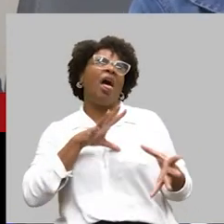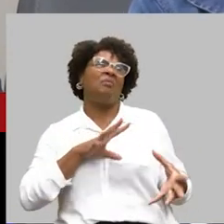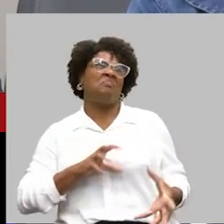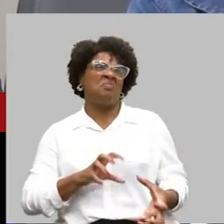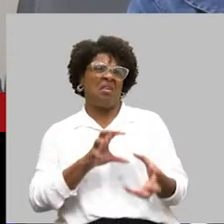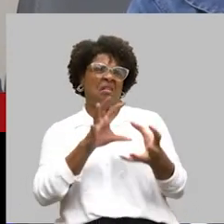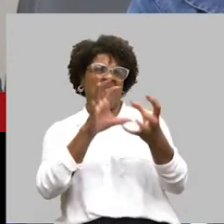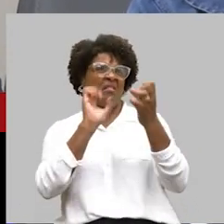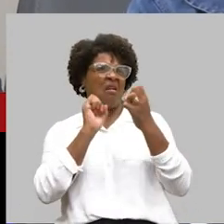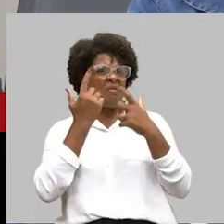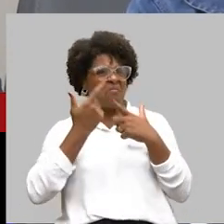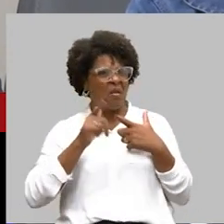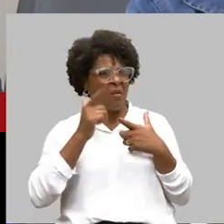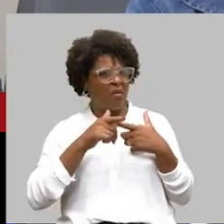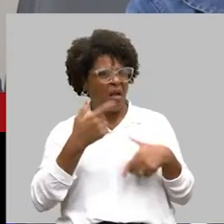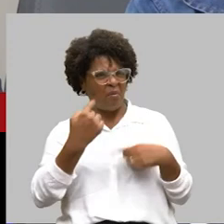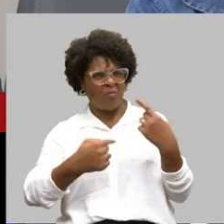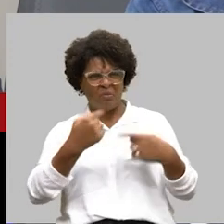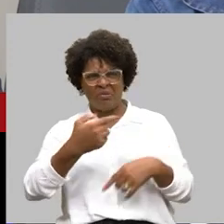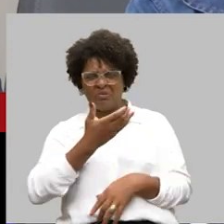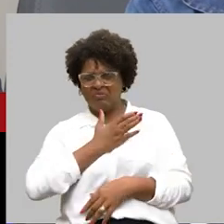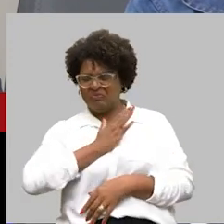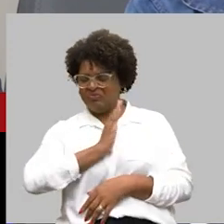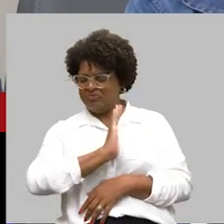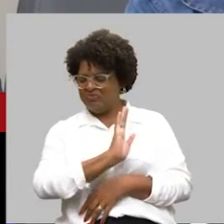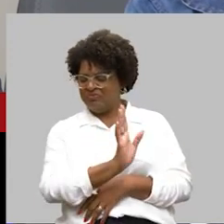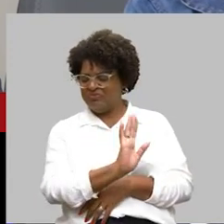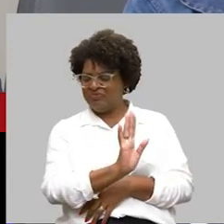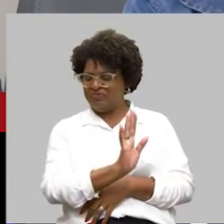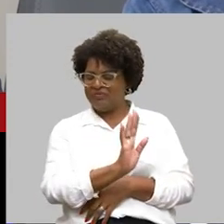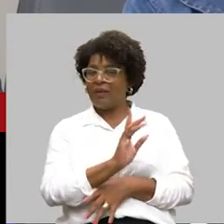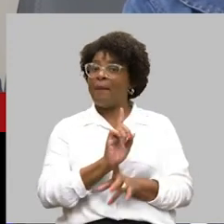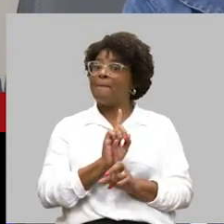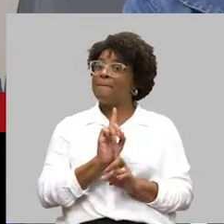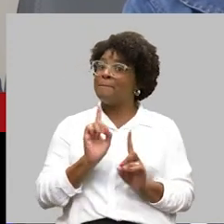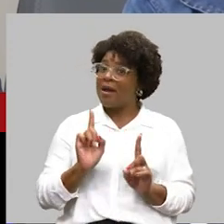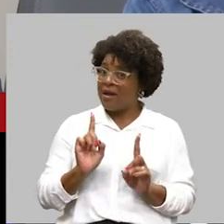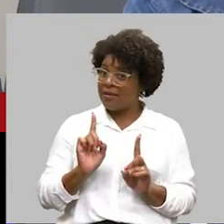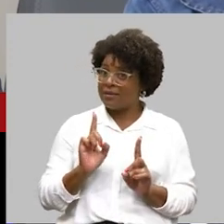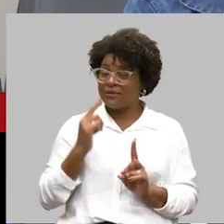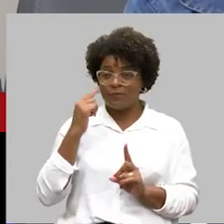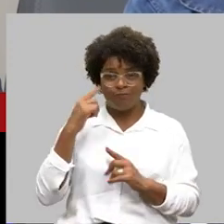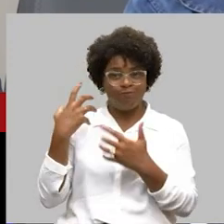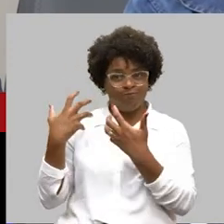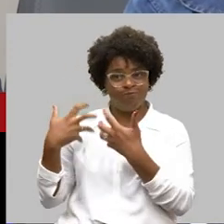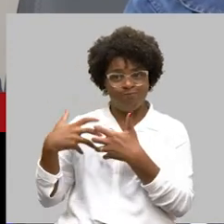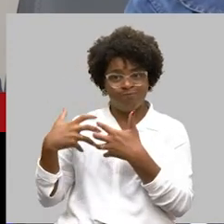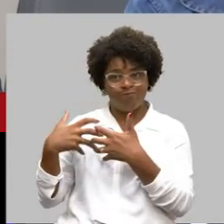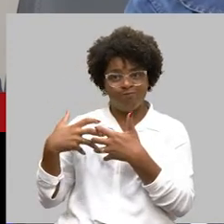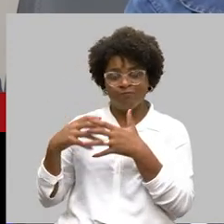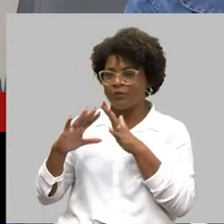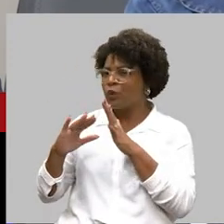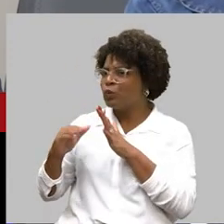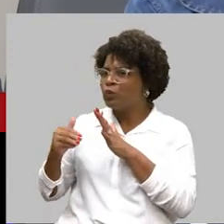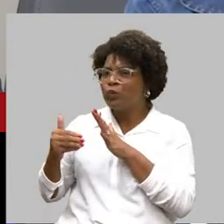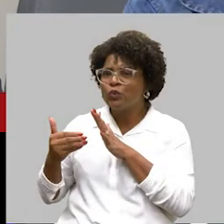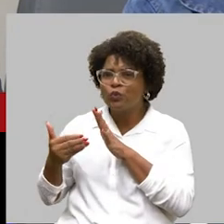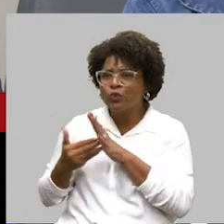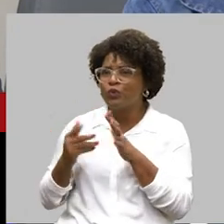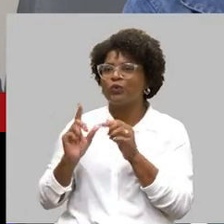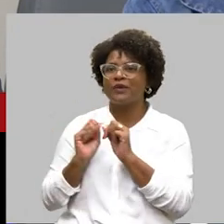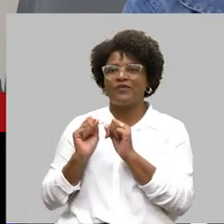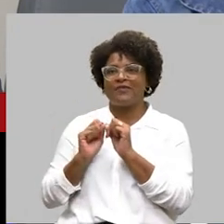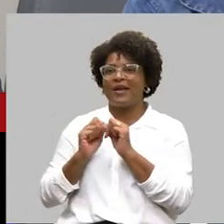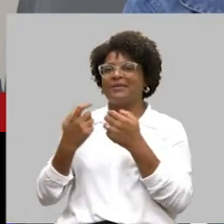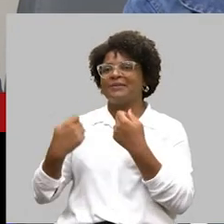problema que não gosta nem de se entrometer n esse assunto mas se a gente for parar para pensar tudo que a gente faz precisa da política